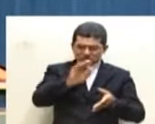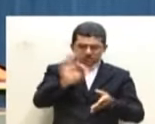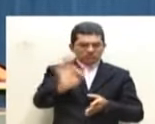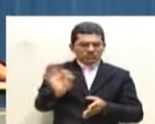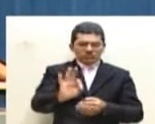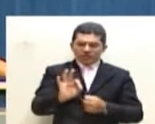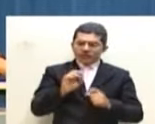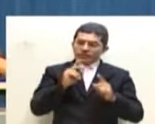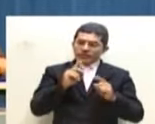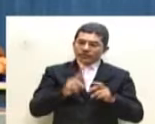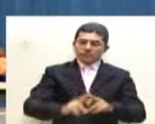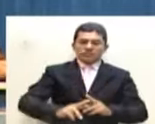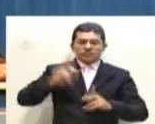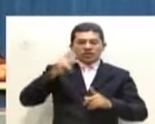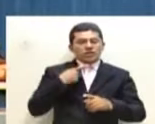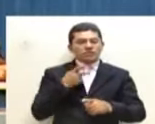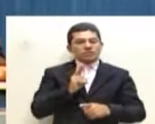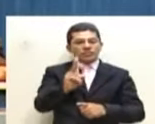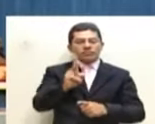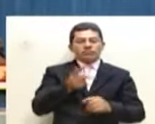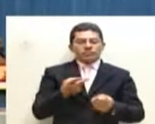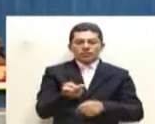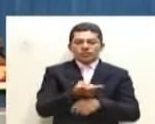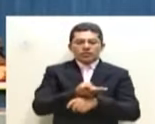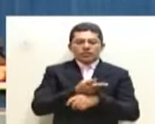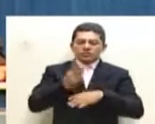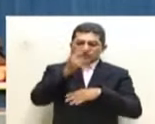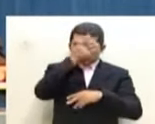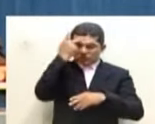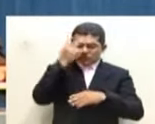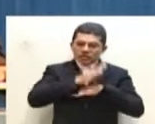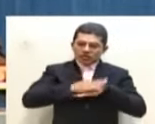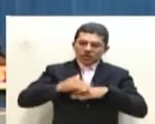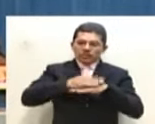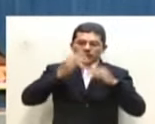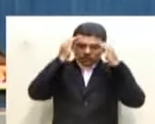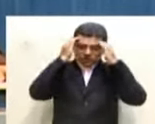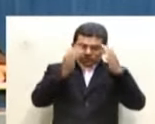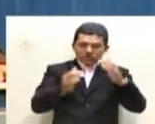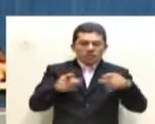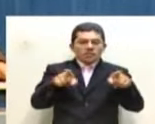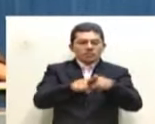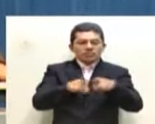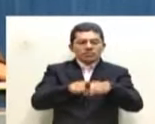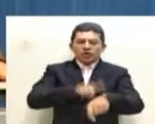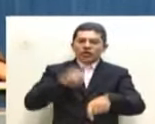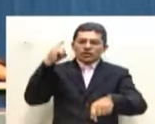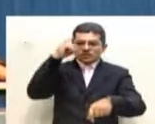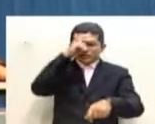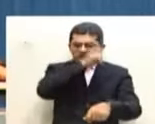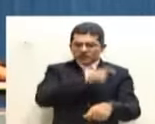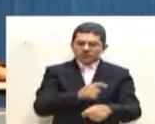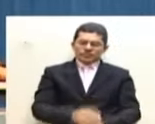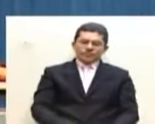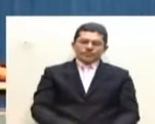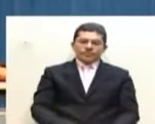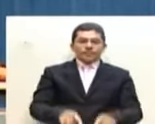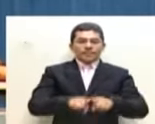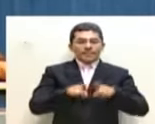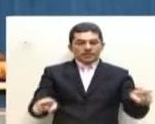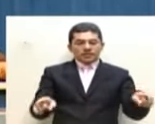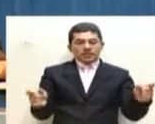Pelo contrário, eu sempre procurei tratar todos com carinho e com respeito, mesmo nos momentos de maior enfrentamento. E